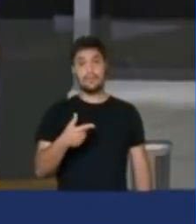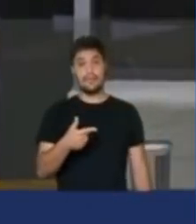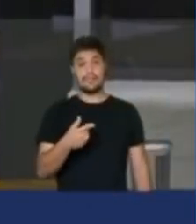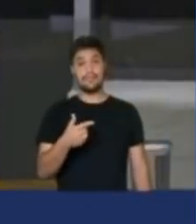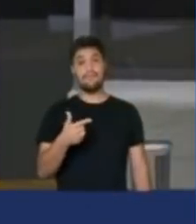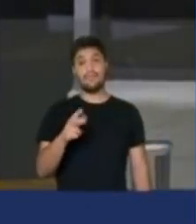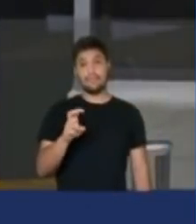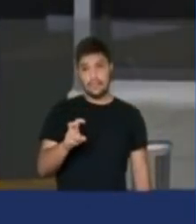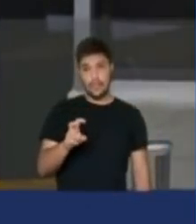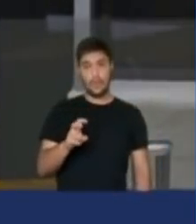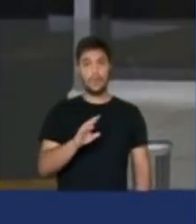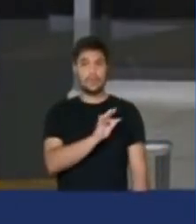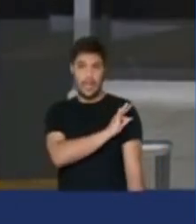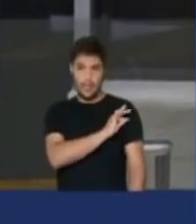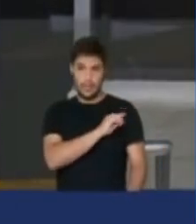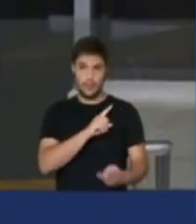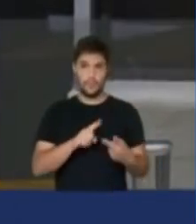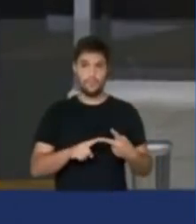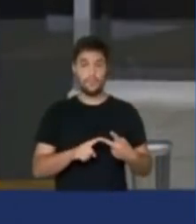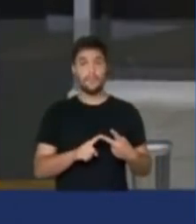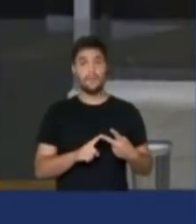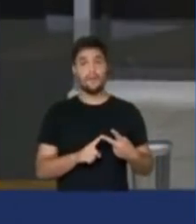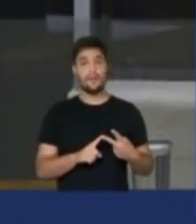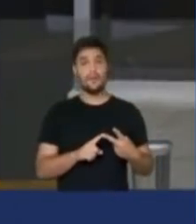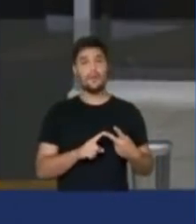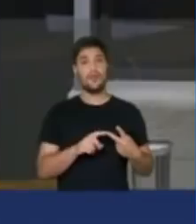R$3.325 para os técnicos de enfermagem e